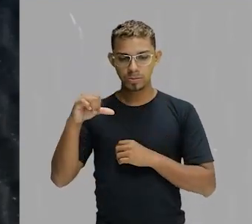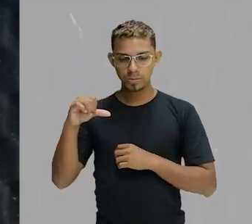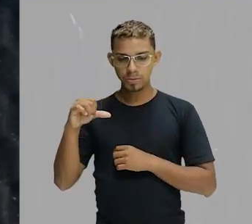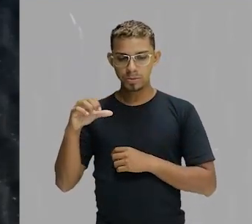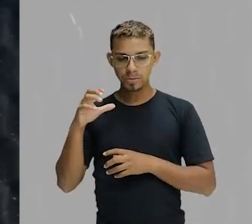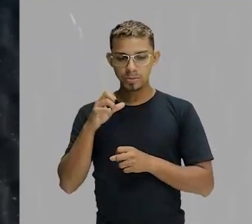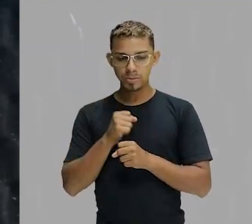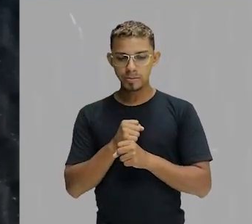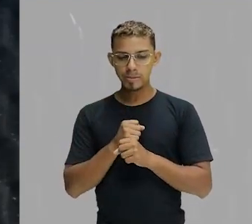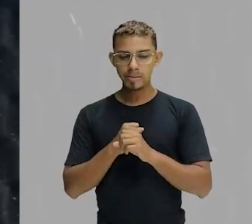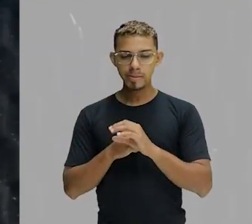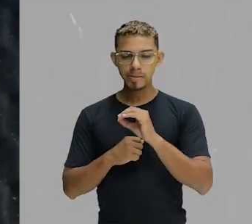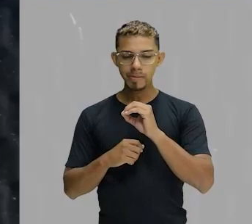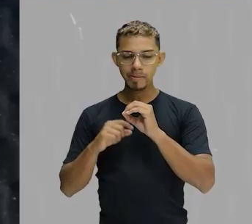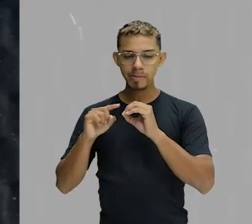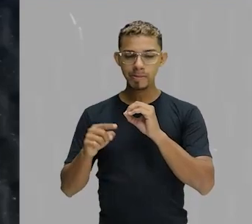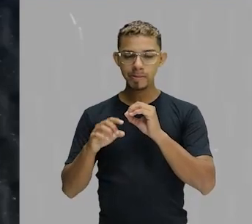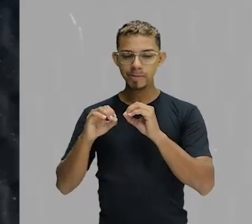0,0799.